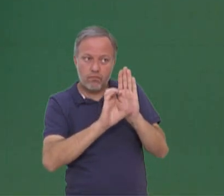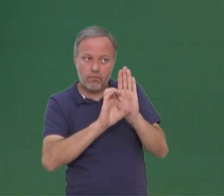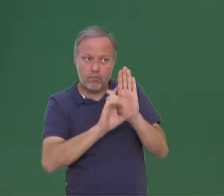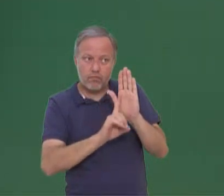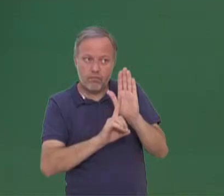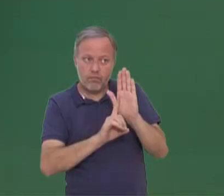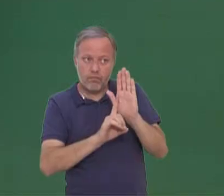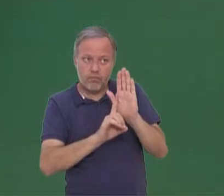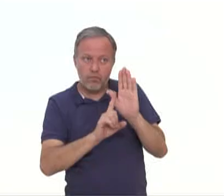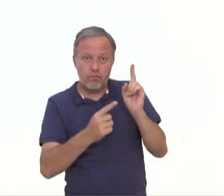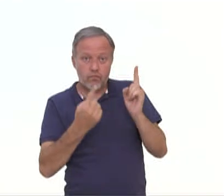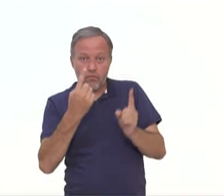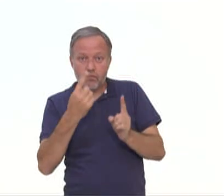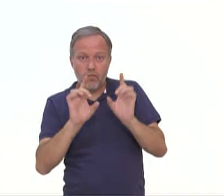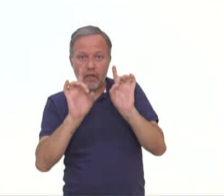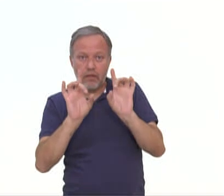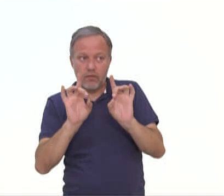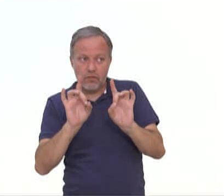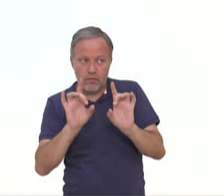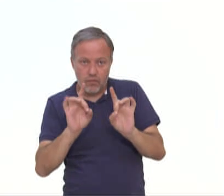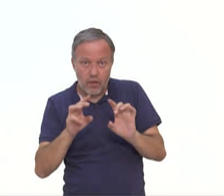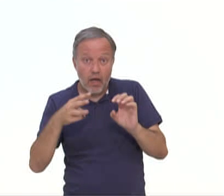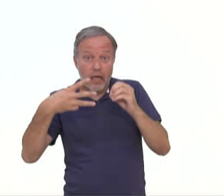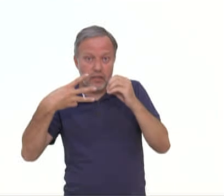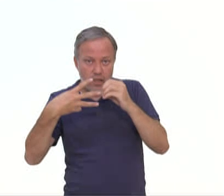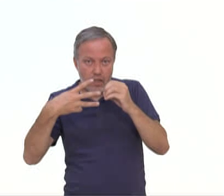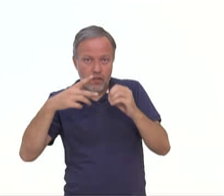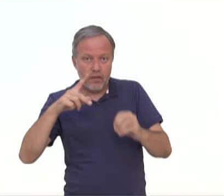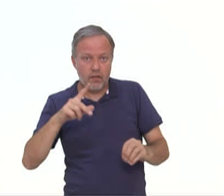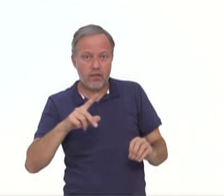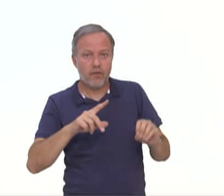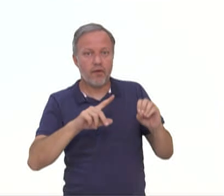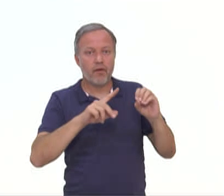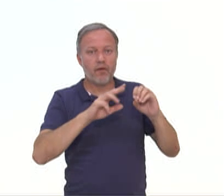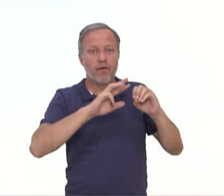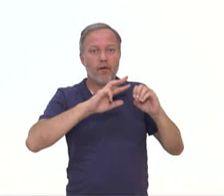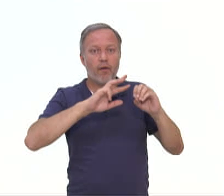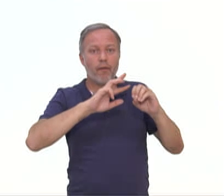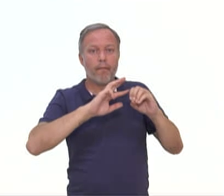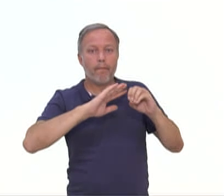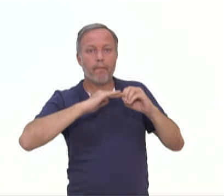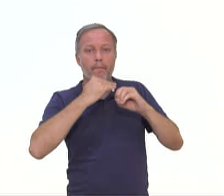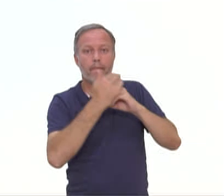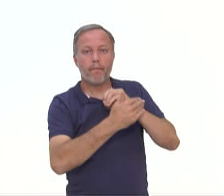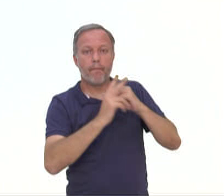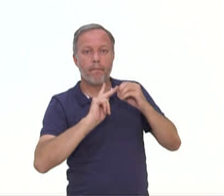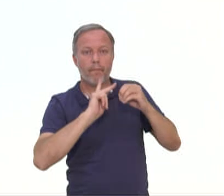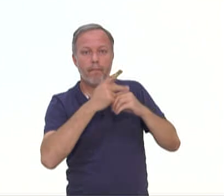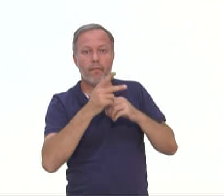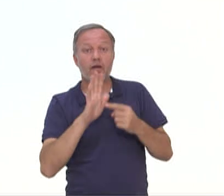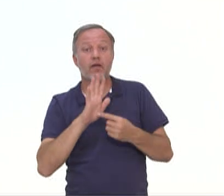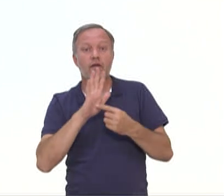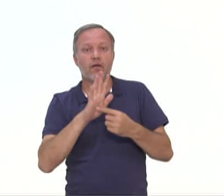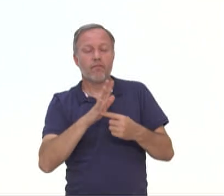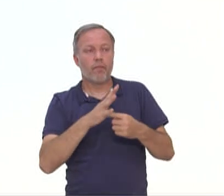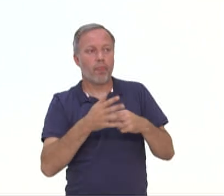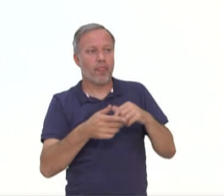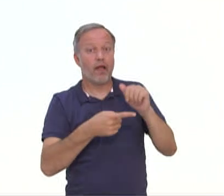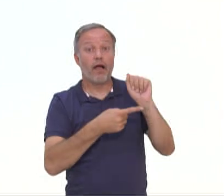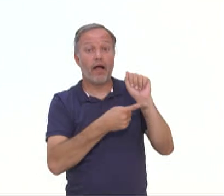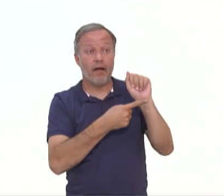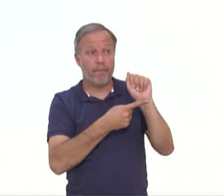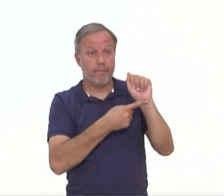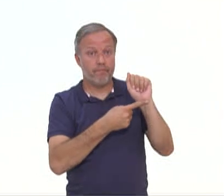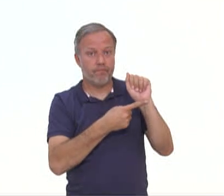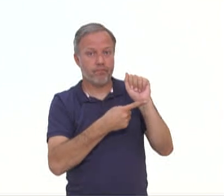indica corretamente uma característica de célula procarionte. A procarionte apresenta carioteca? Letra B.